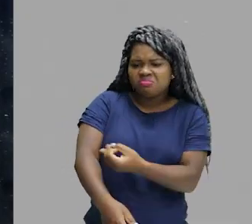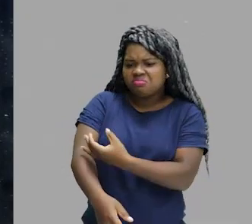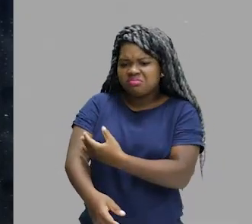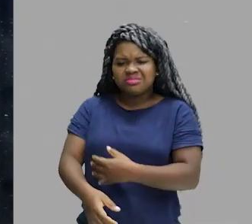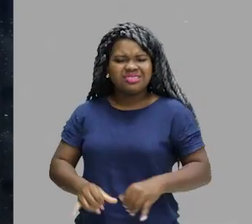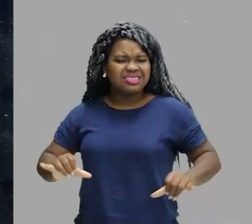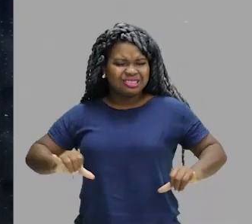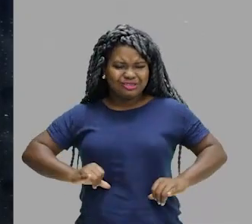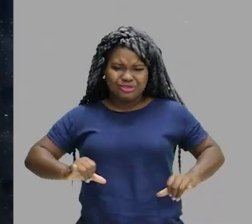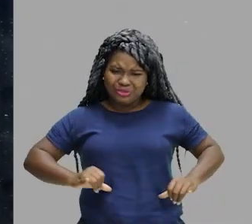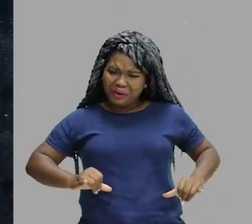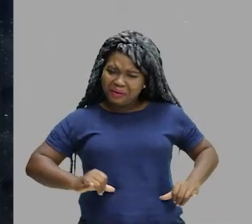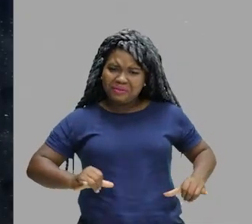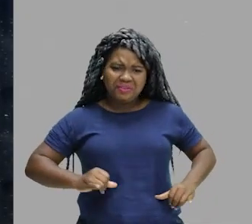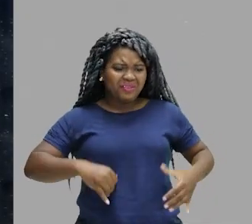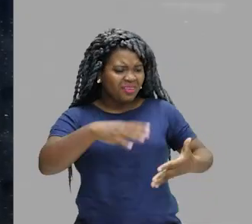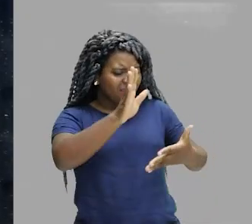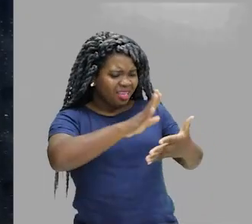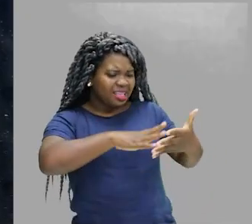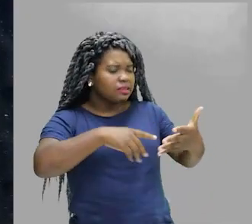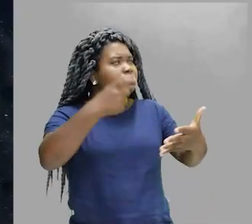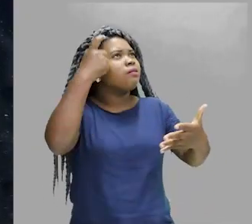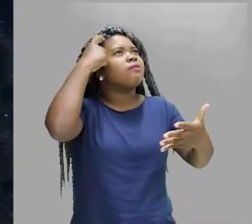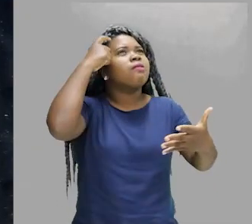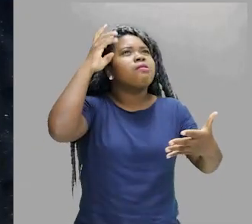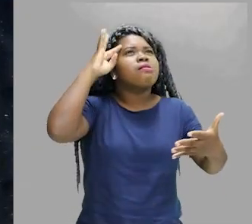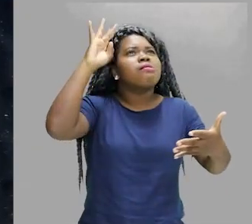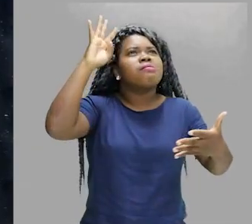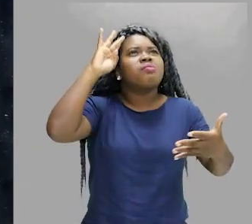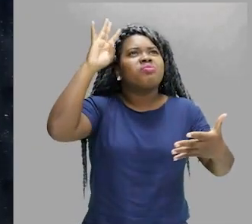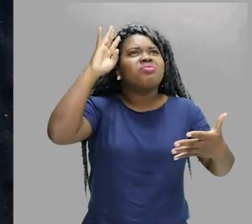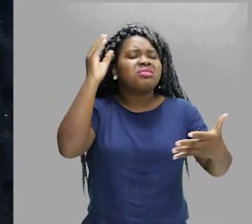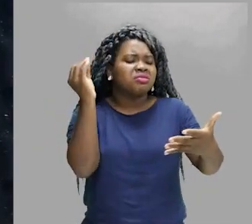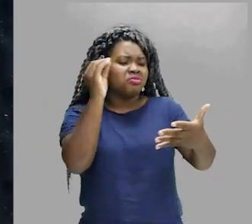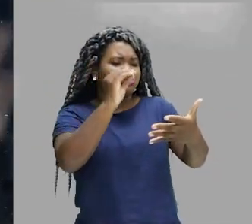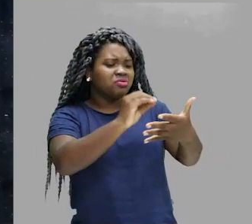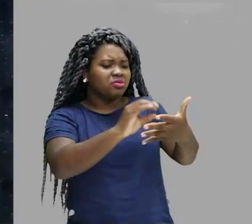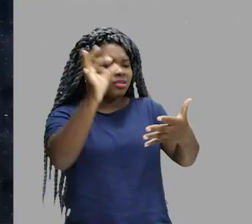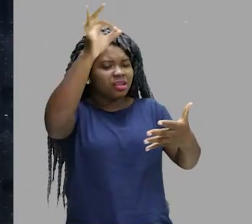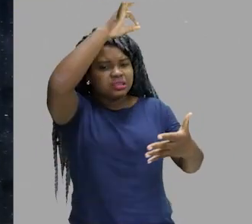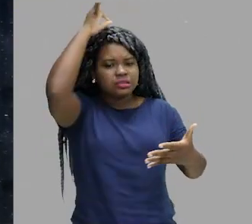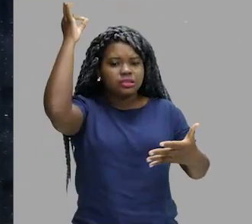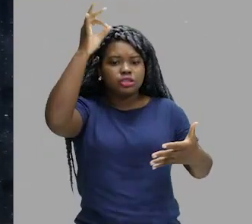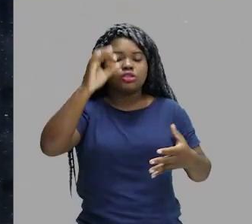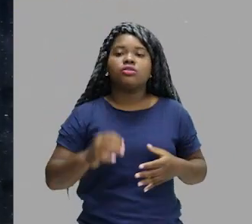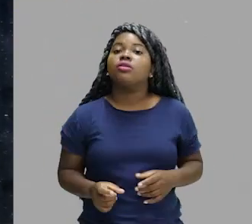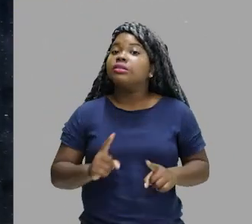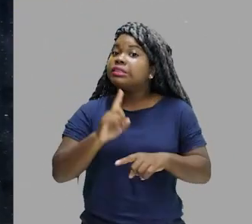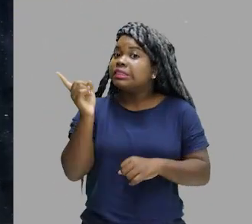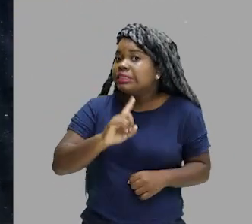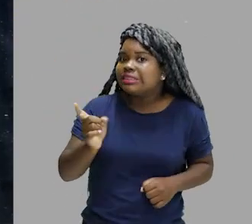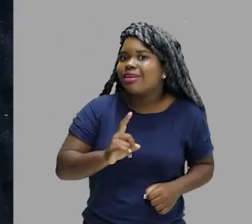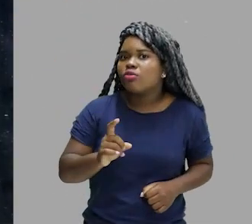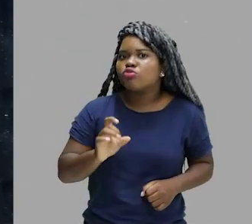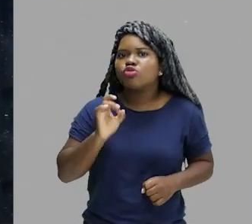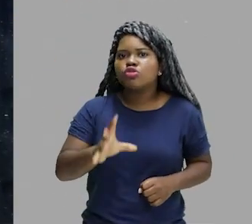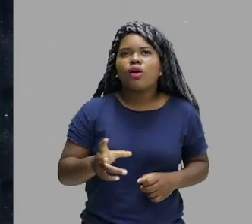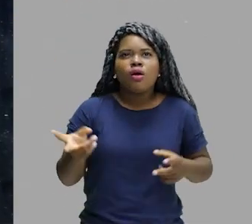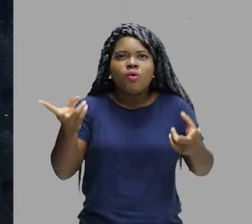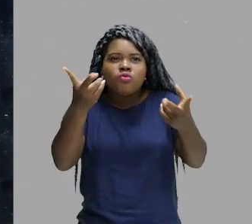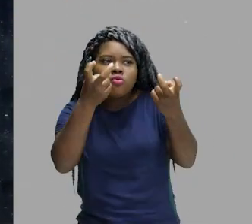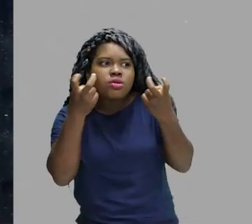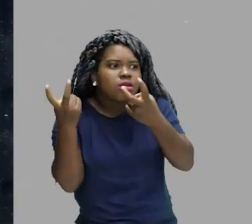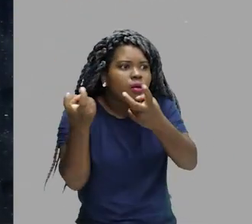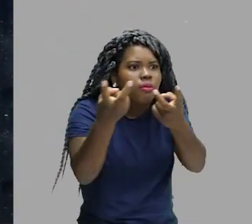obra, né? Eu não vou pensar sobre a obra, eu não vou representar santos, eu vou representar aquilo que eu vejo. Eu vou discutir sobre